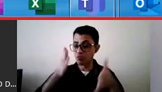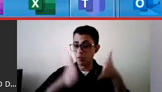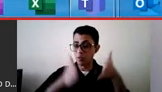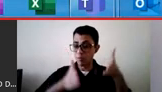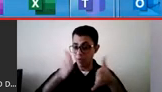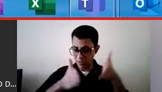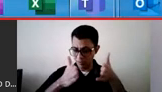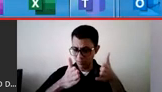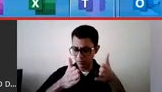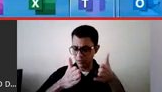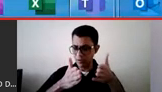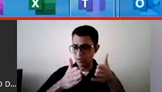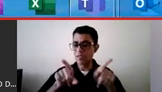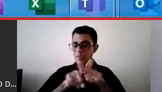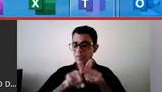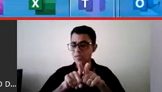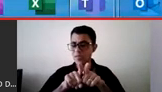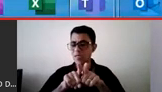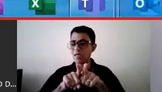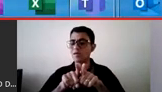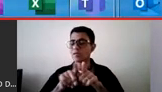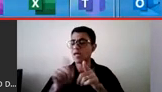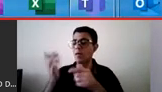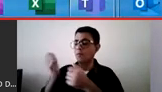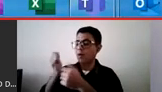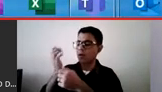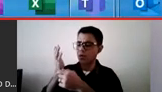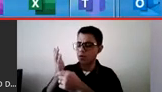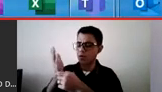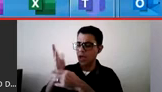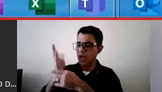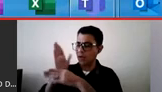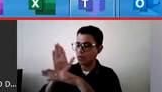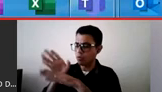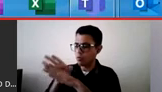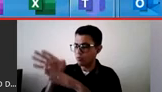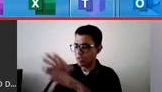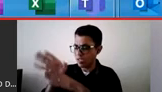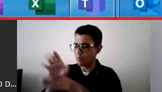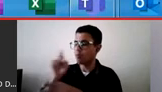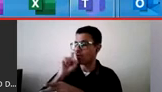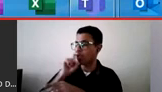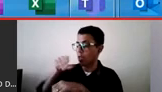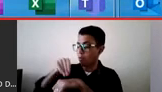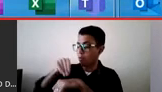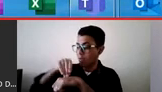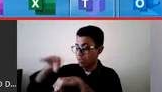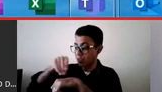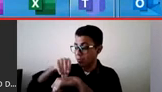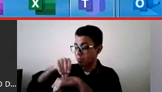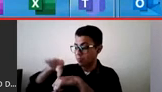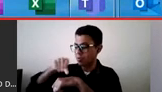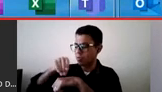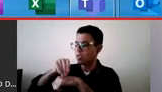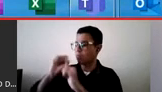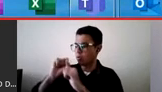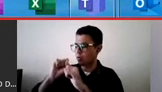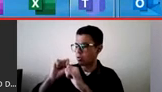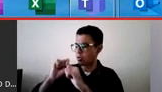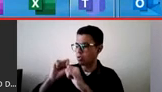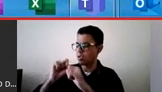os pais, não só os alunos, e a gente acaba até orientando eles, fala, poxa pai, olha, fica a dica, você pode fazer um quadro